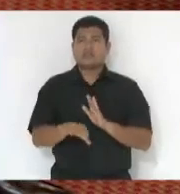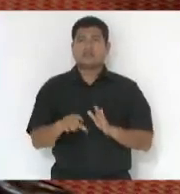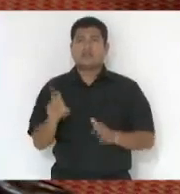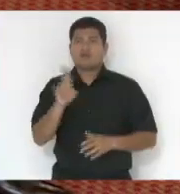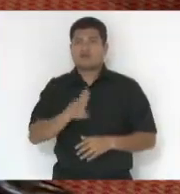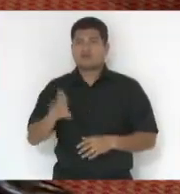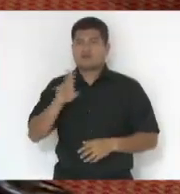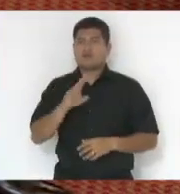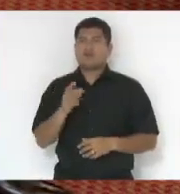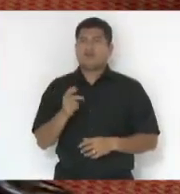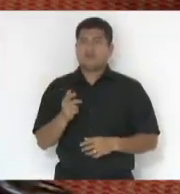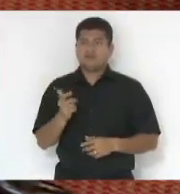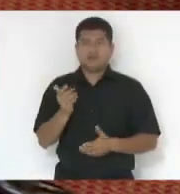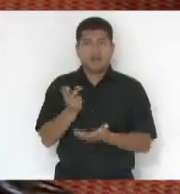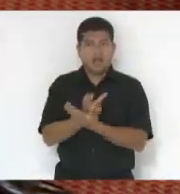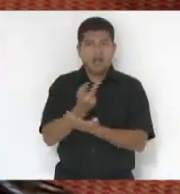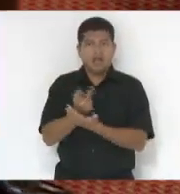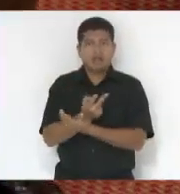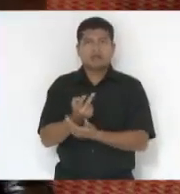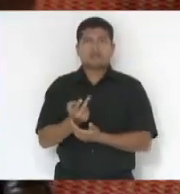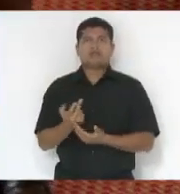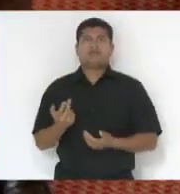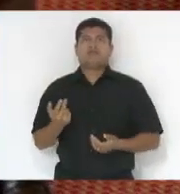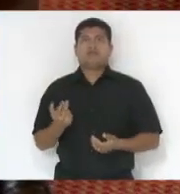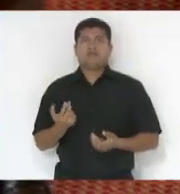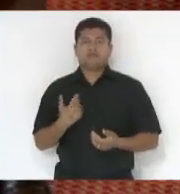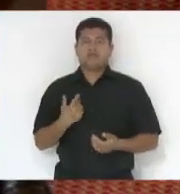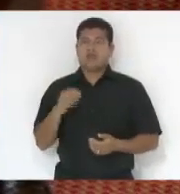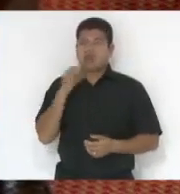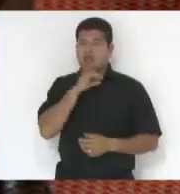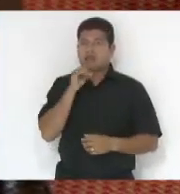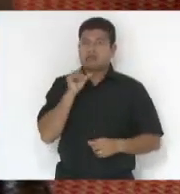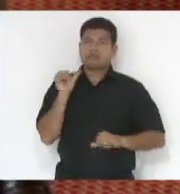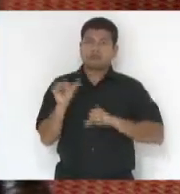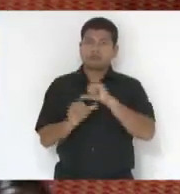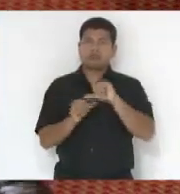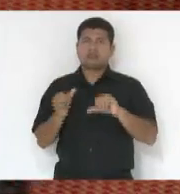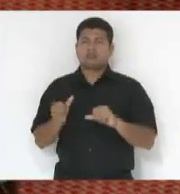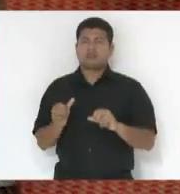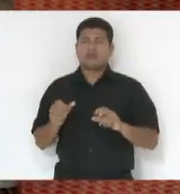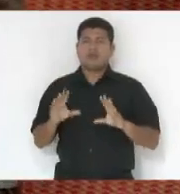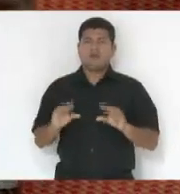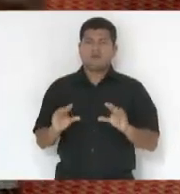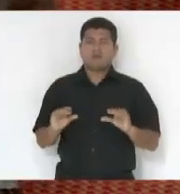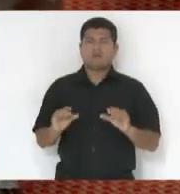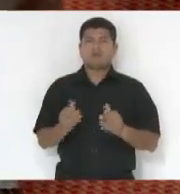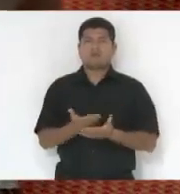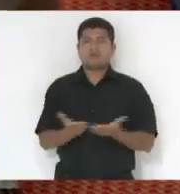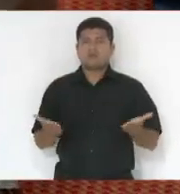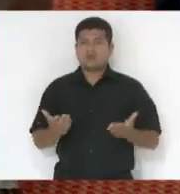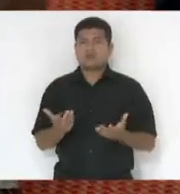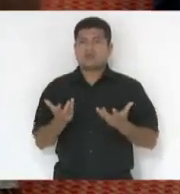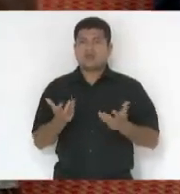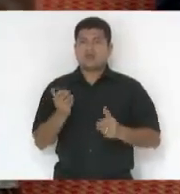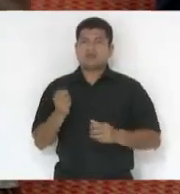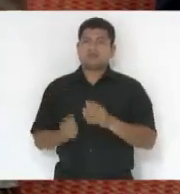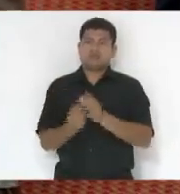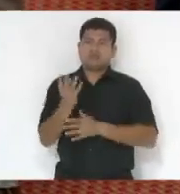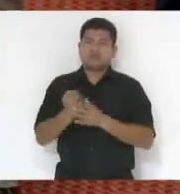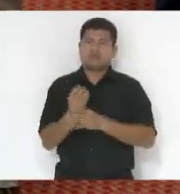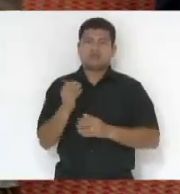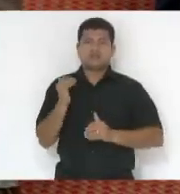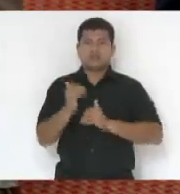de forma irregular e automaticamente traga aí realmente um conforto para aqueles que querem a produção do nosso Estado e o crescimento